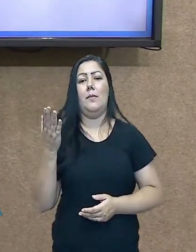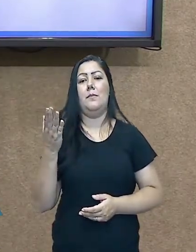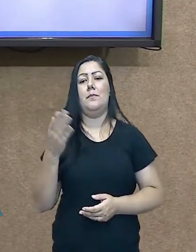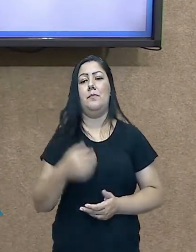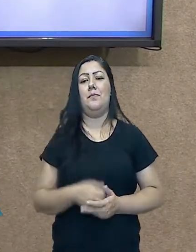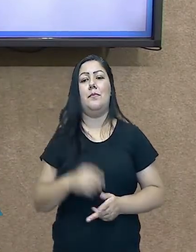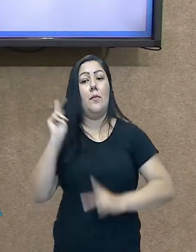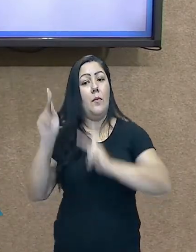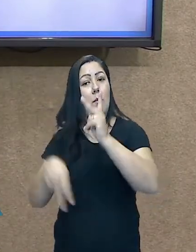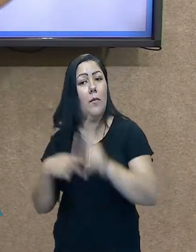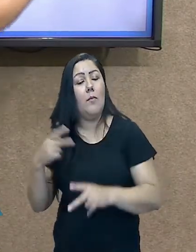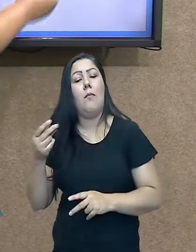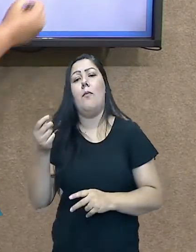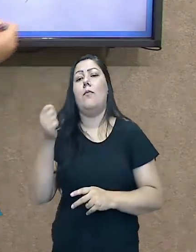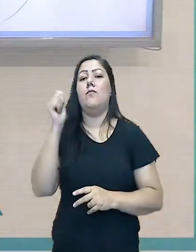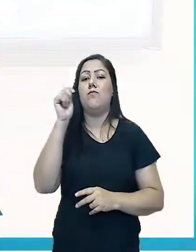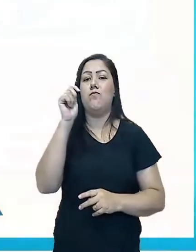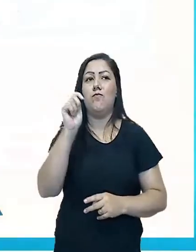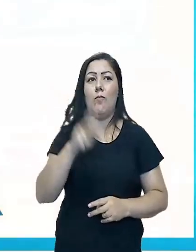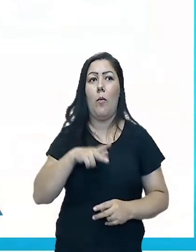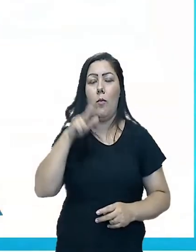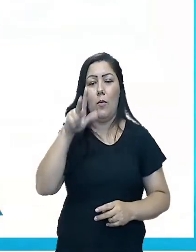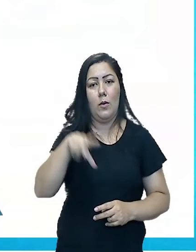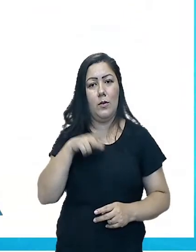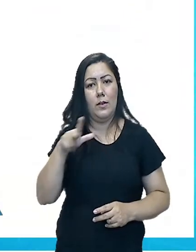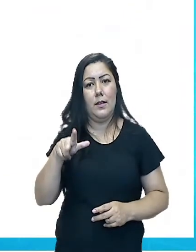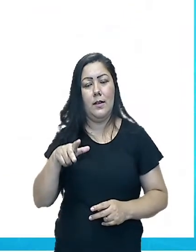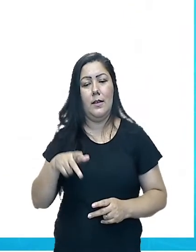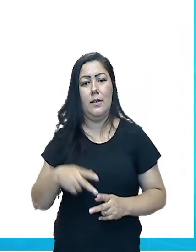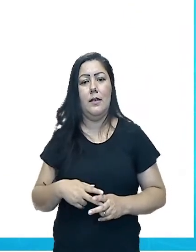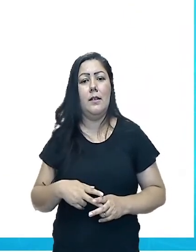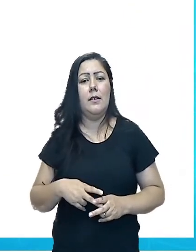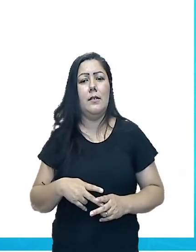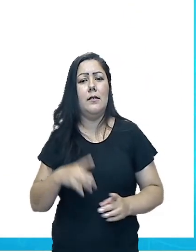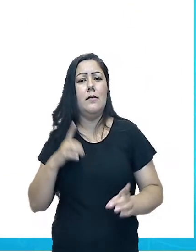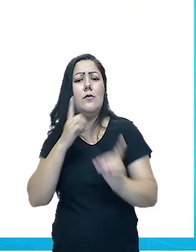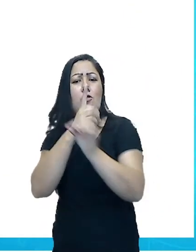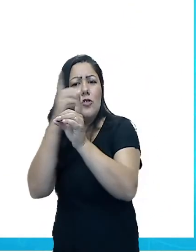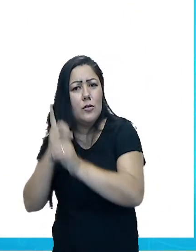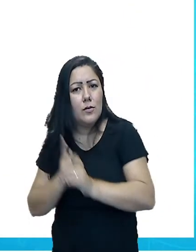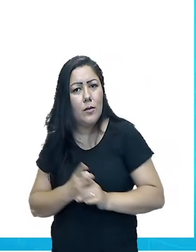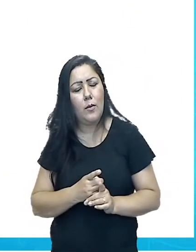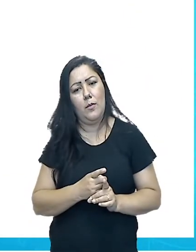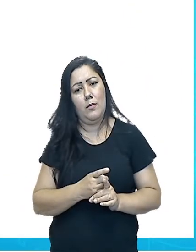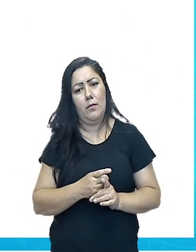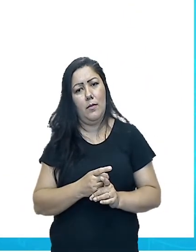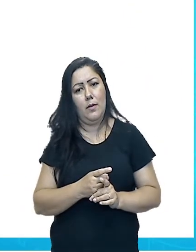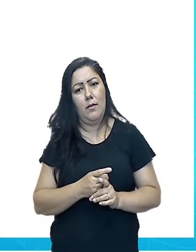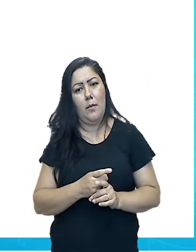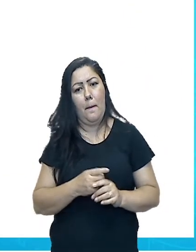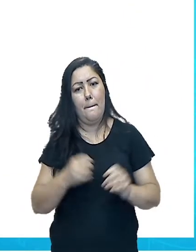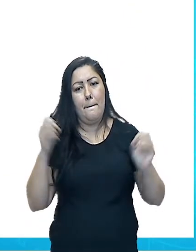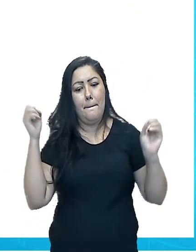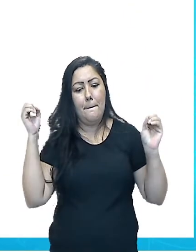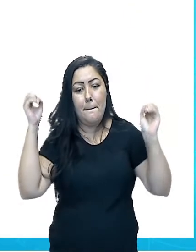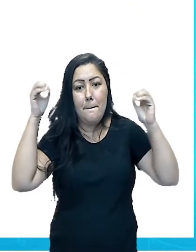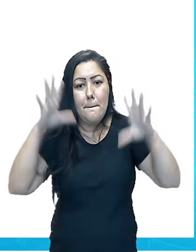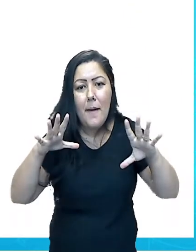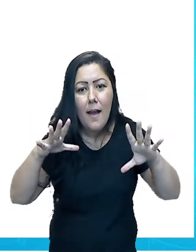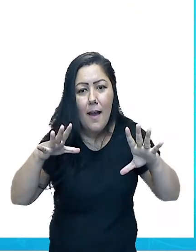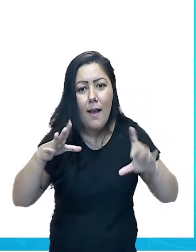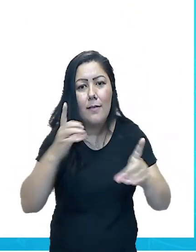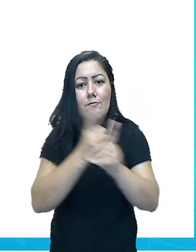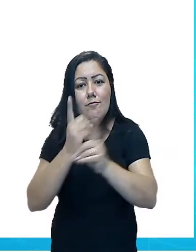descobriram toda essa terra aqui, ó. Quando eu falo descobriram, de uma vez, chegou,